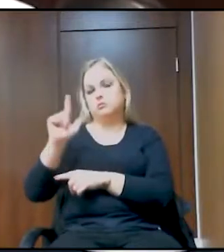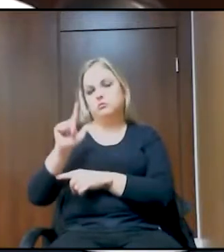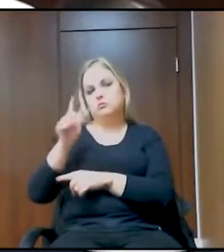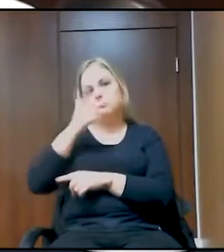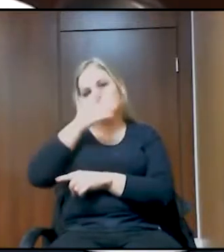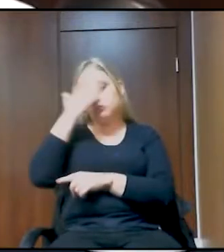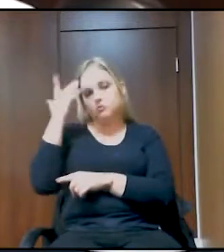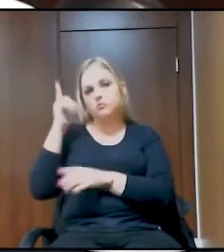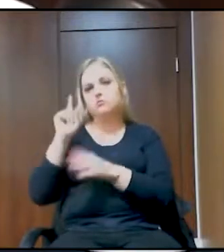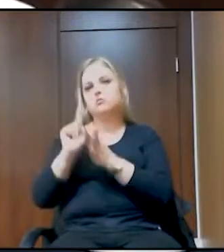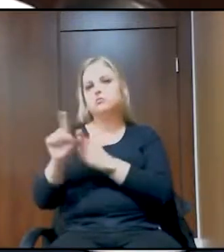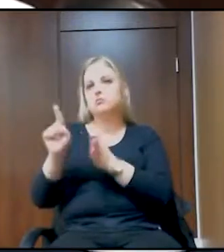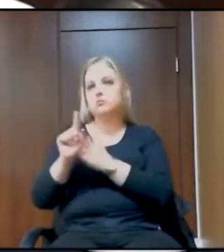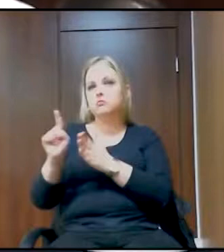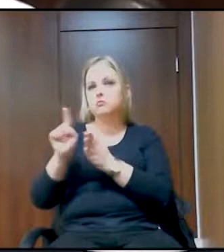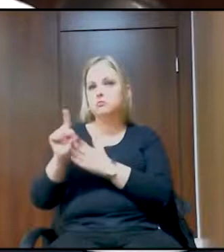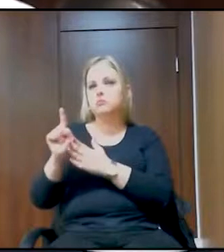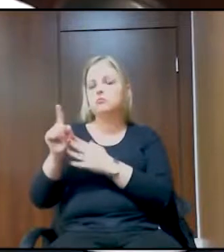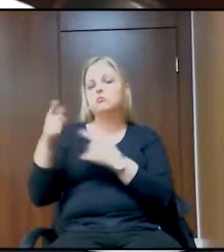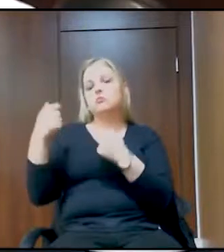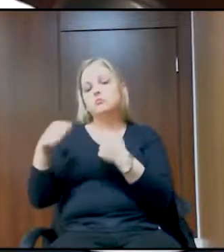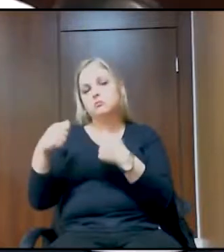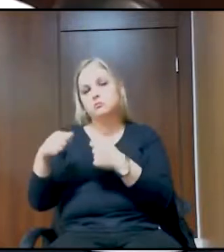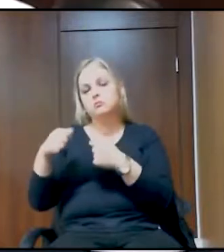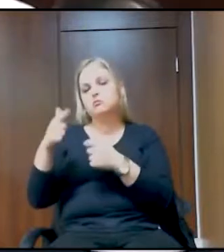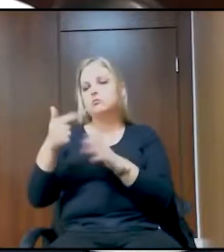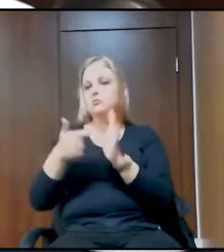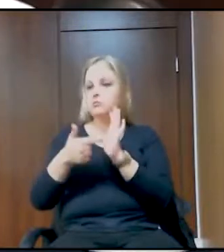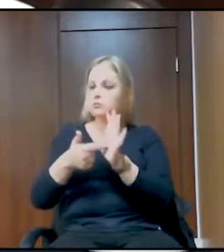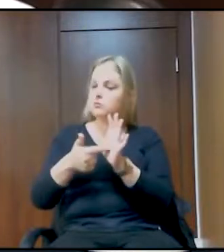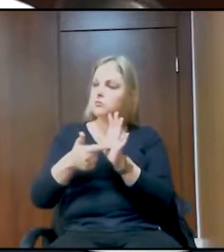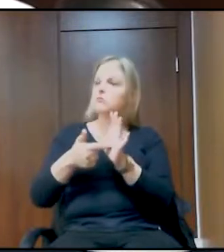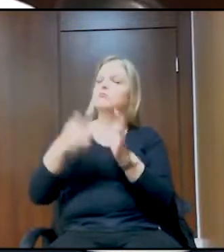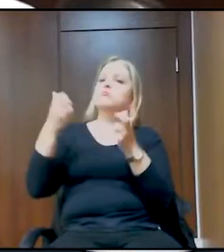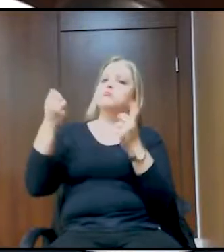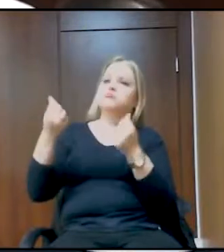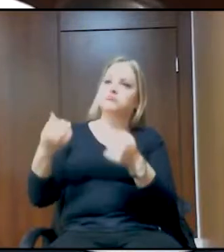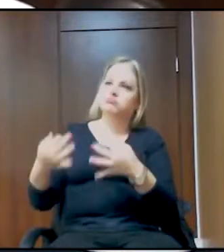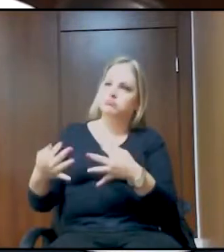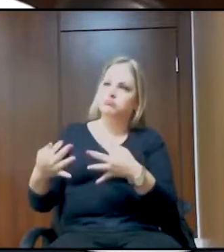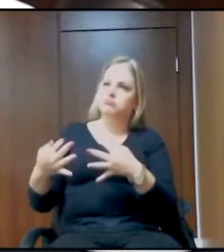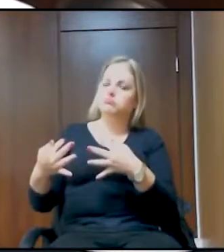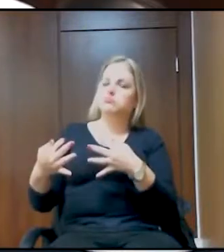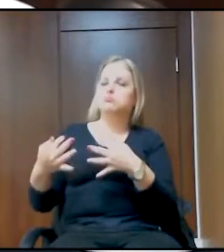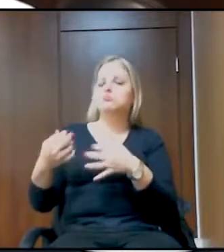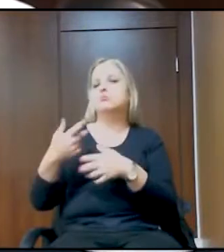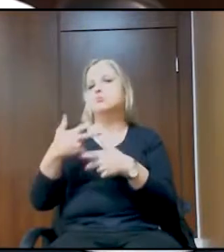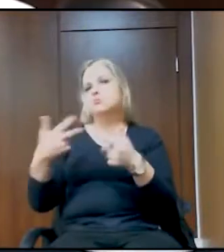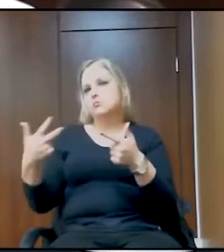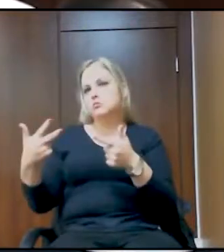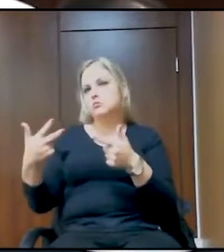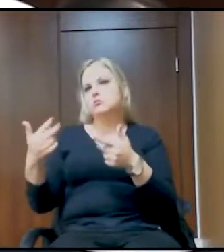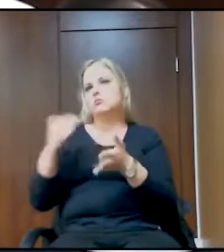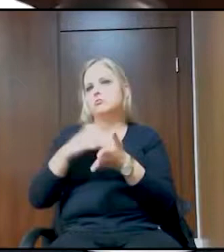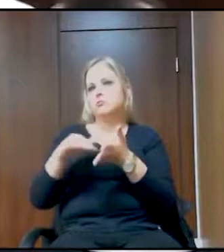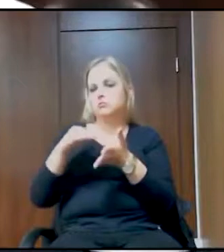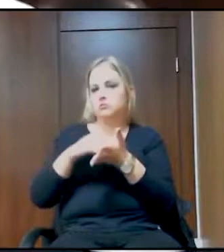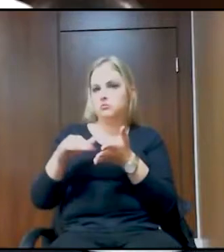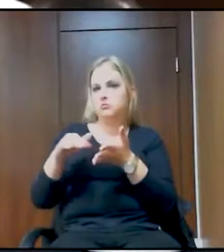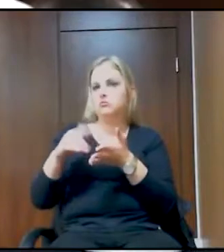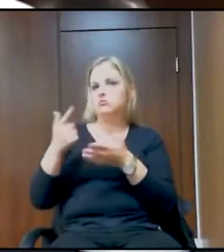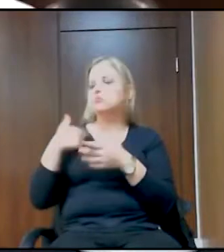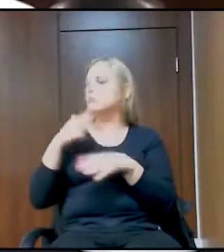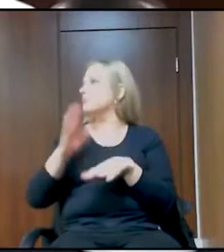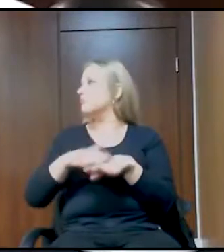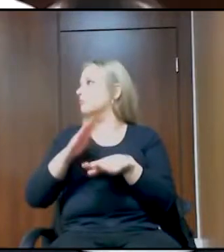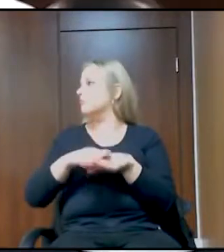a ser feita, se for necessário estar fazendo algum histórico, relatando ou prestando contas de alguma ação da Secretaria, eu assim o faço só